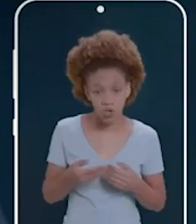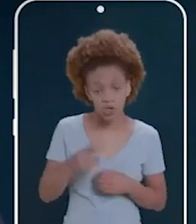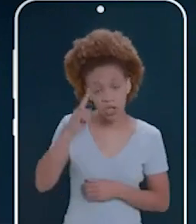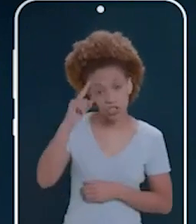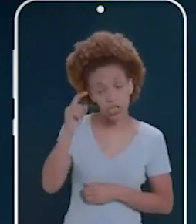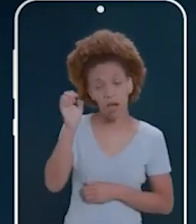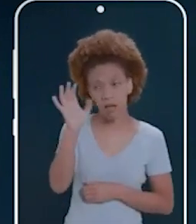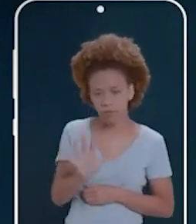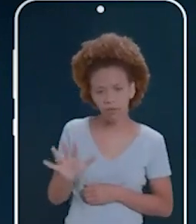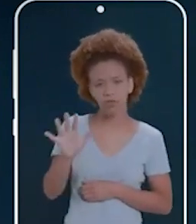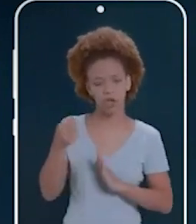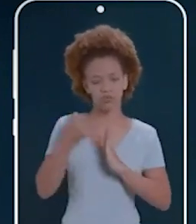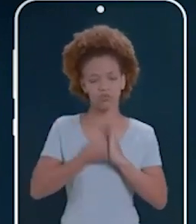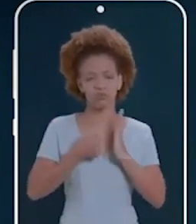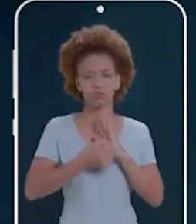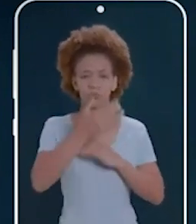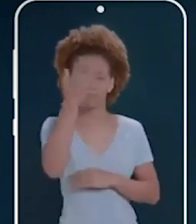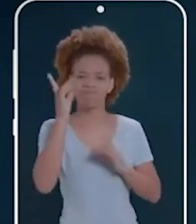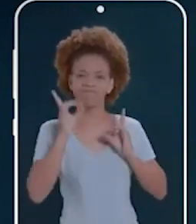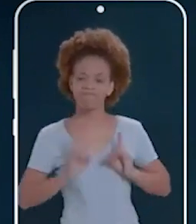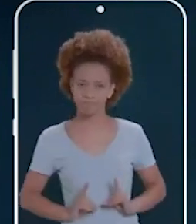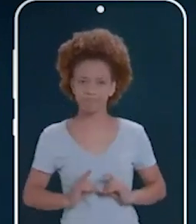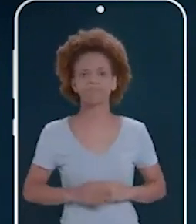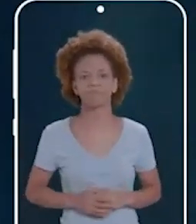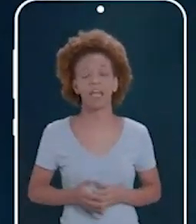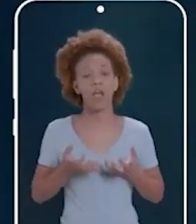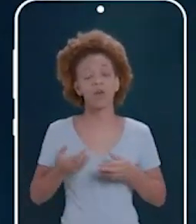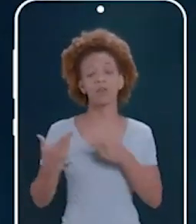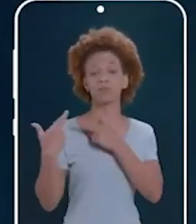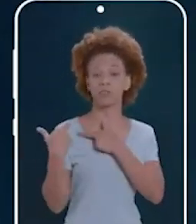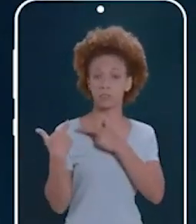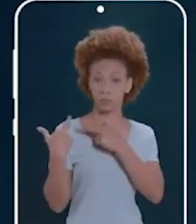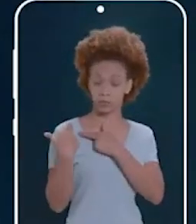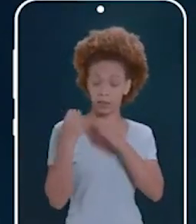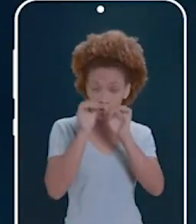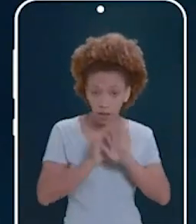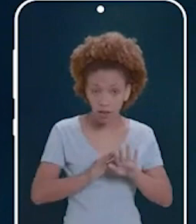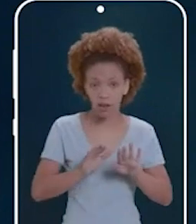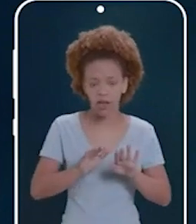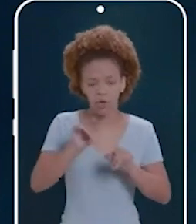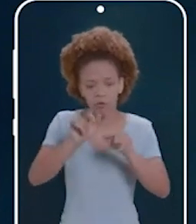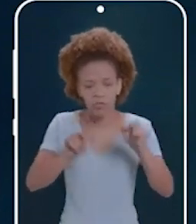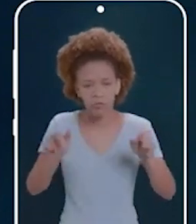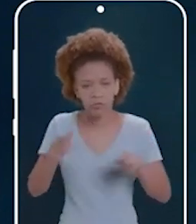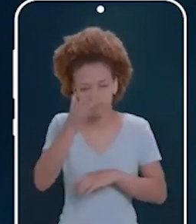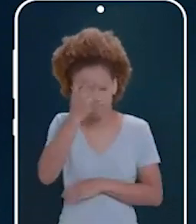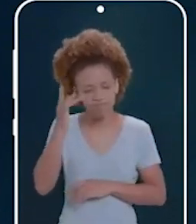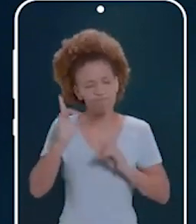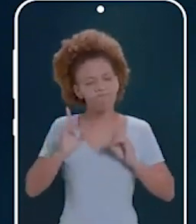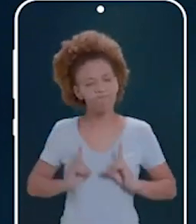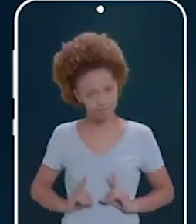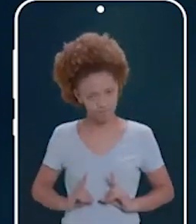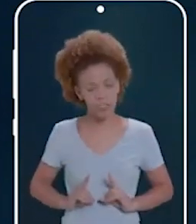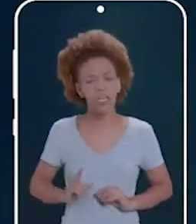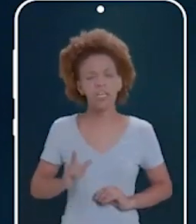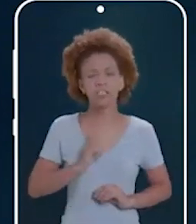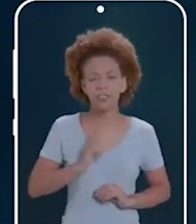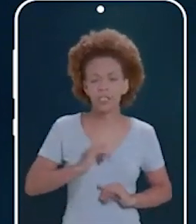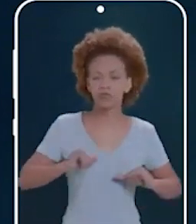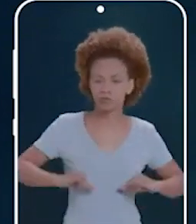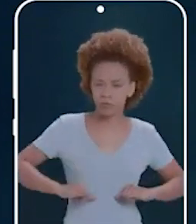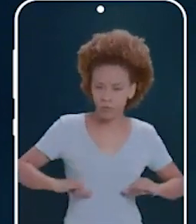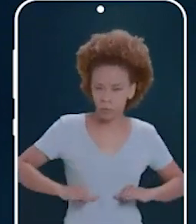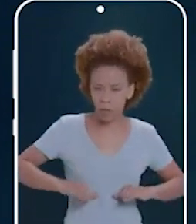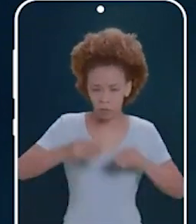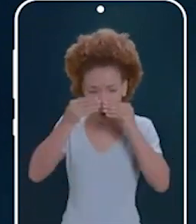Hoje, Dia Nacional de Luta da Pessoa com Deficiência, eu quero assumir compromissos claros com essa grande parcela da nossa população